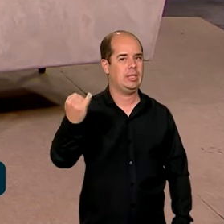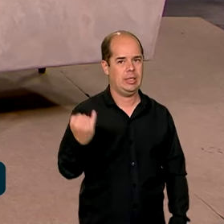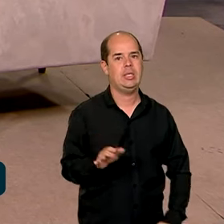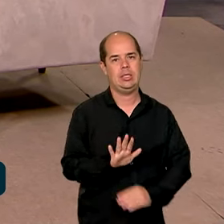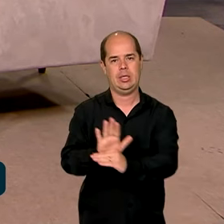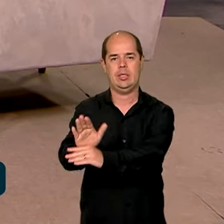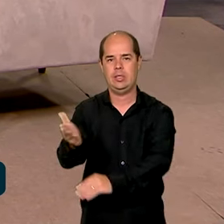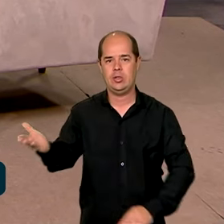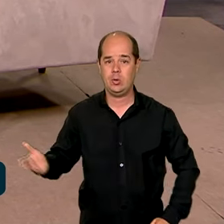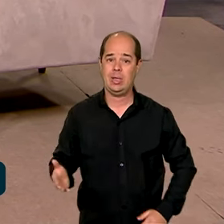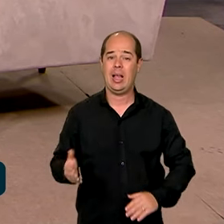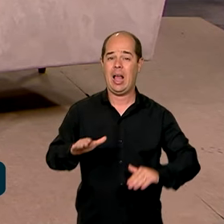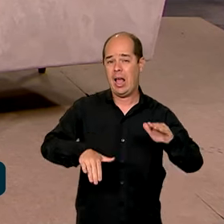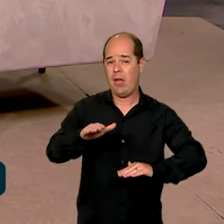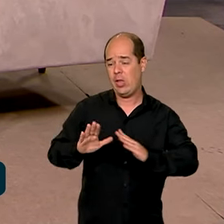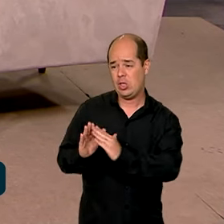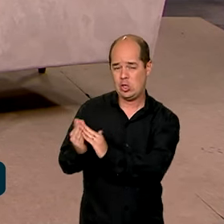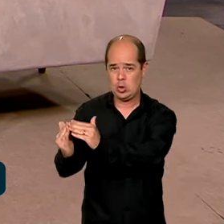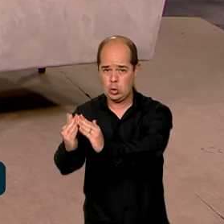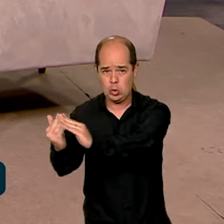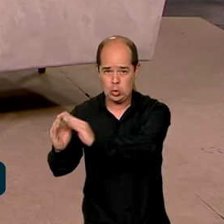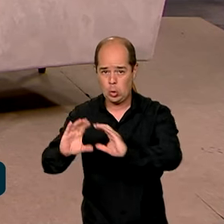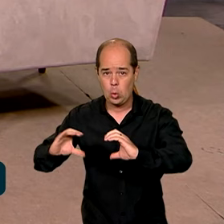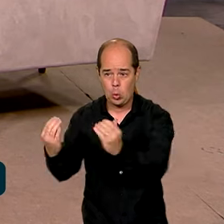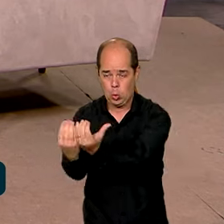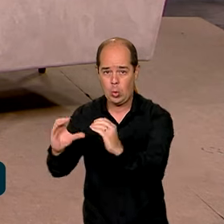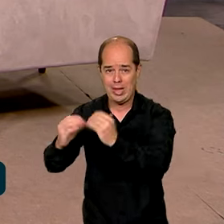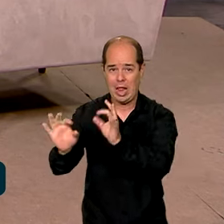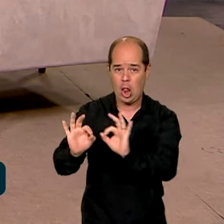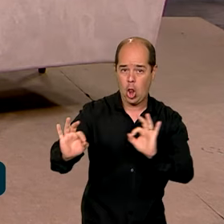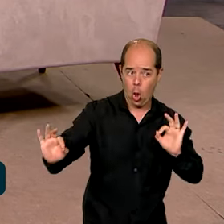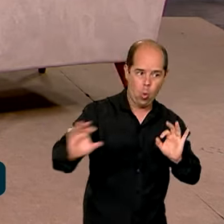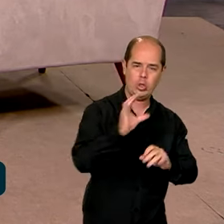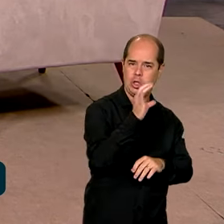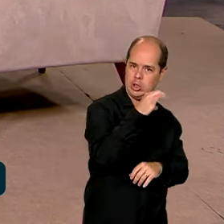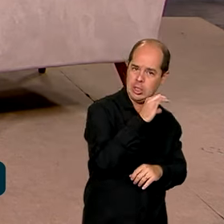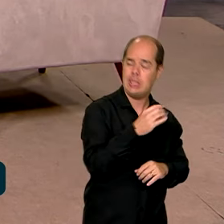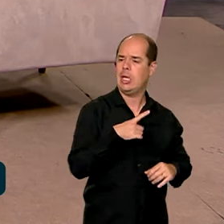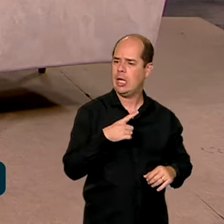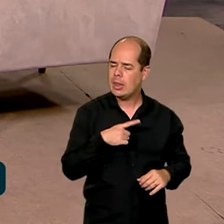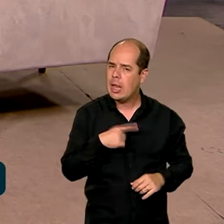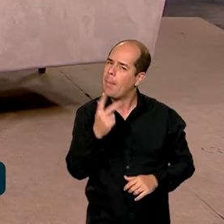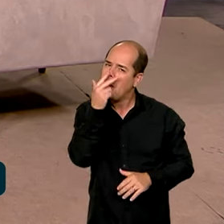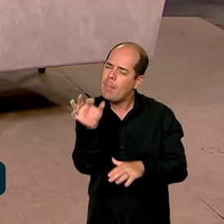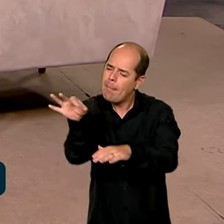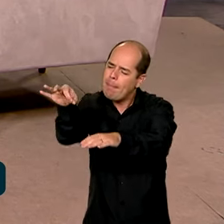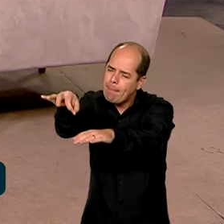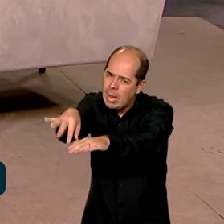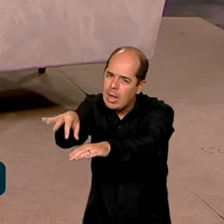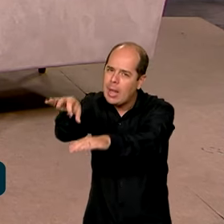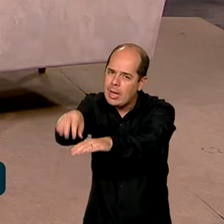que aparentemente estão muito longe da ciência, surgem essas pessoas, surgem essas sementes que têm que ser